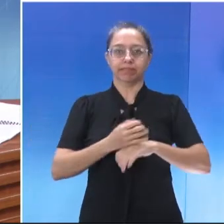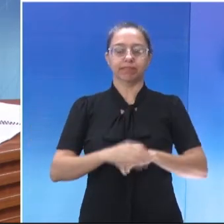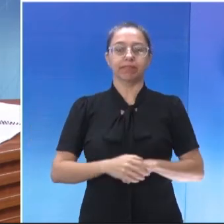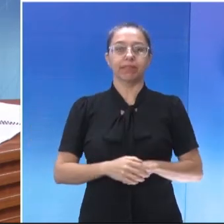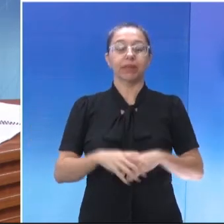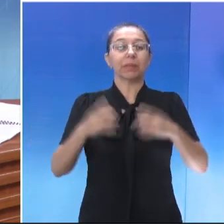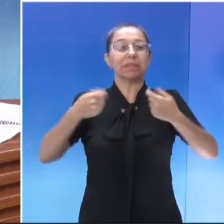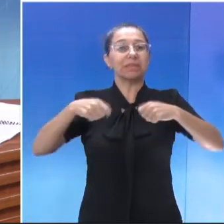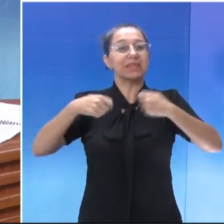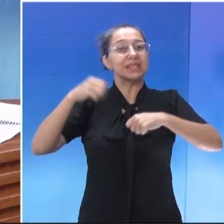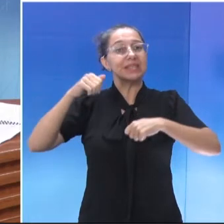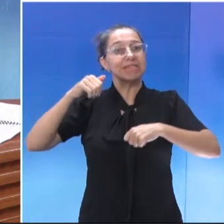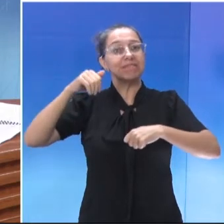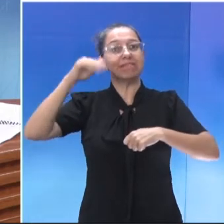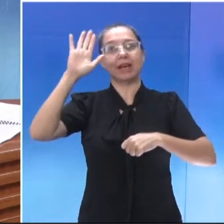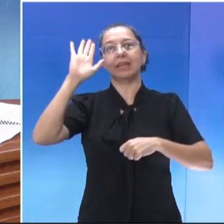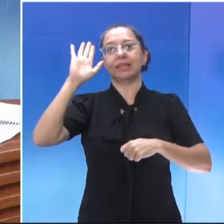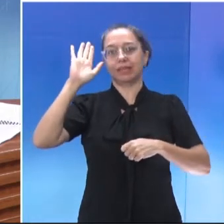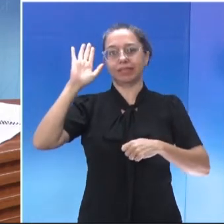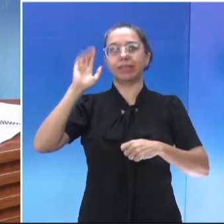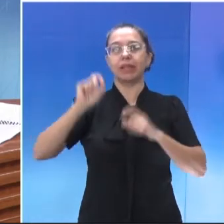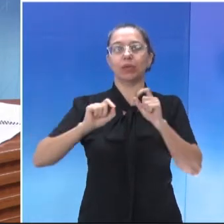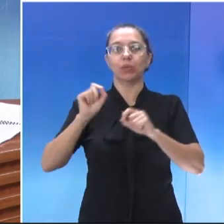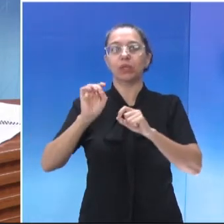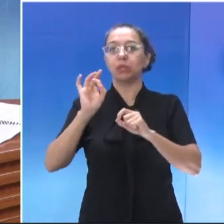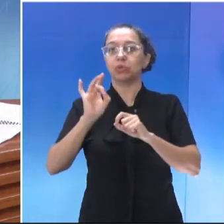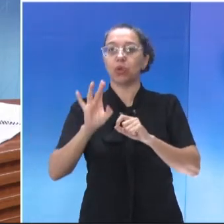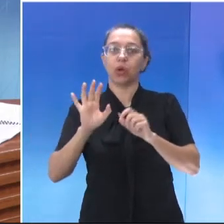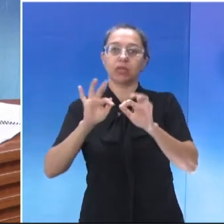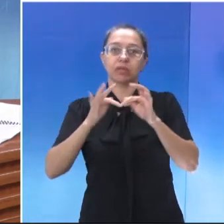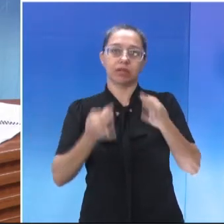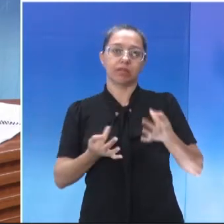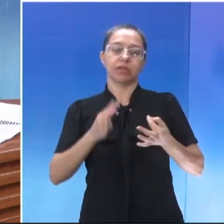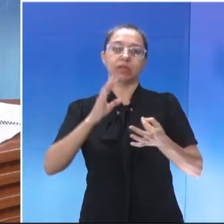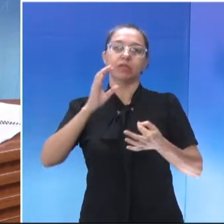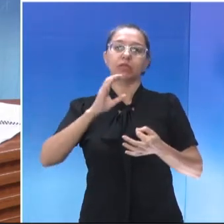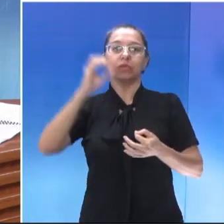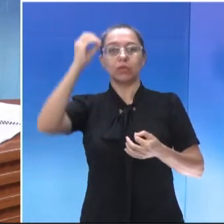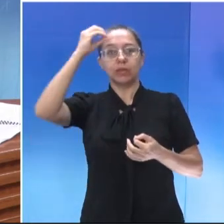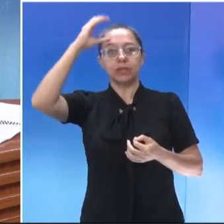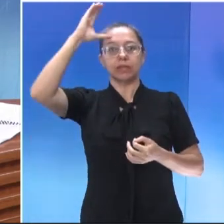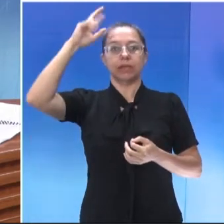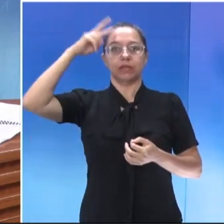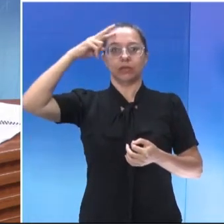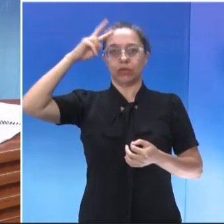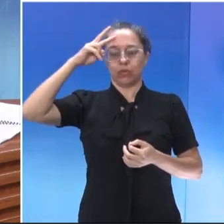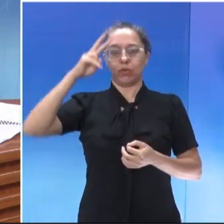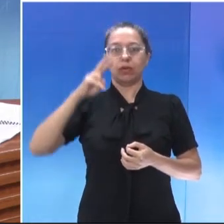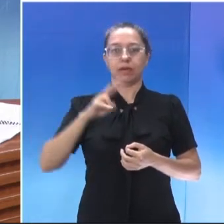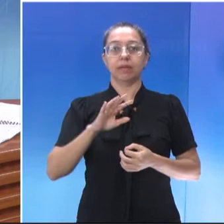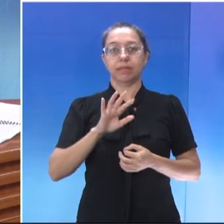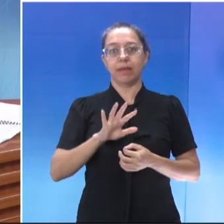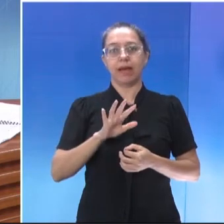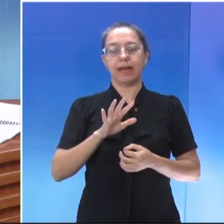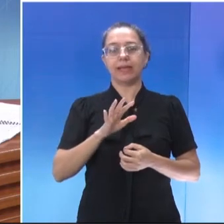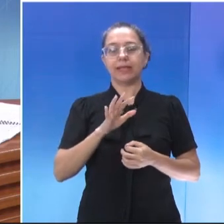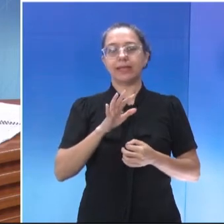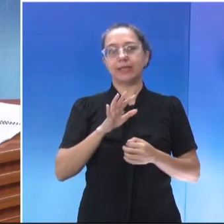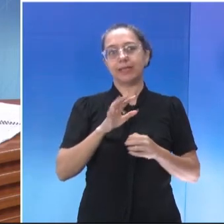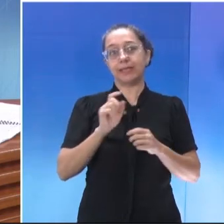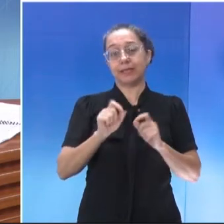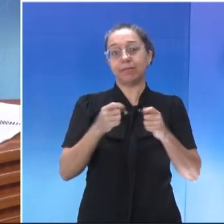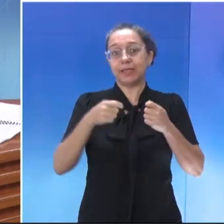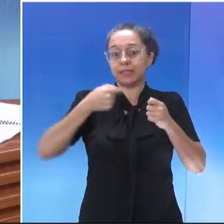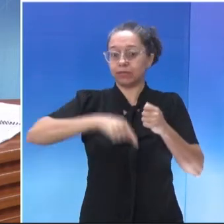que um conhecimento de história, mas interpretação de texto. Lembra das dicas anteriores que eu passei para vocês? Muito importante,